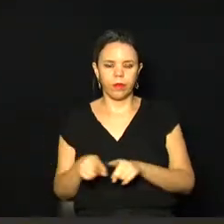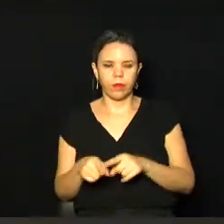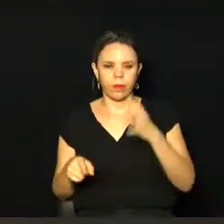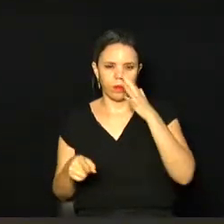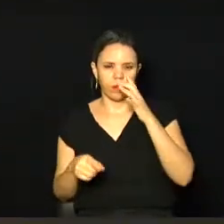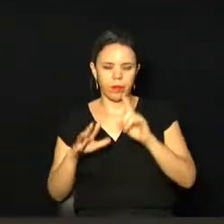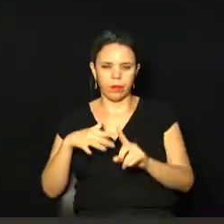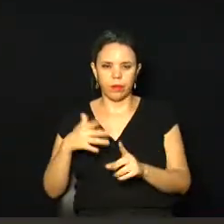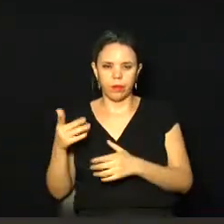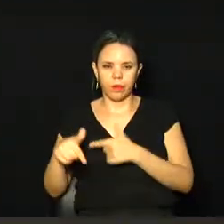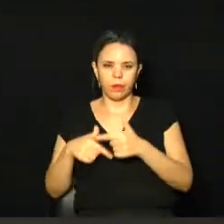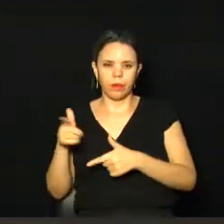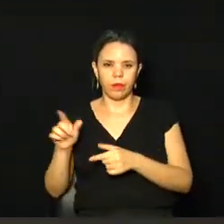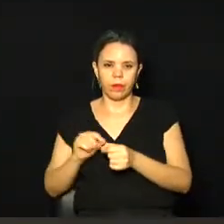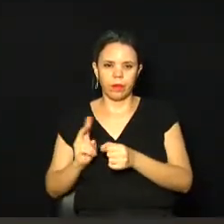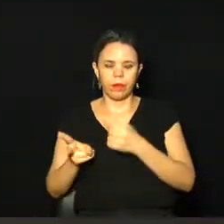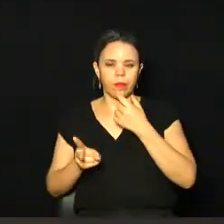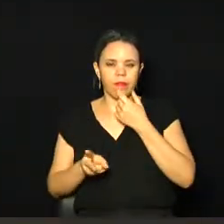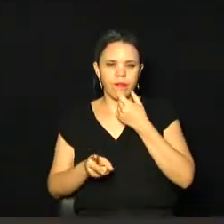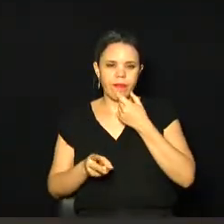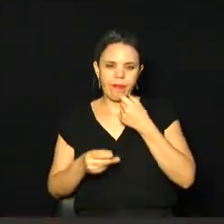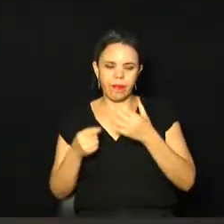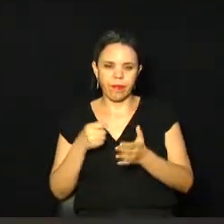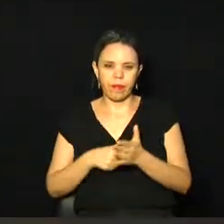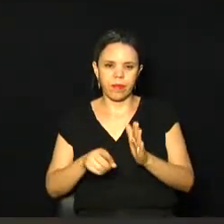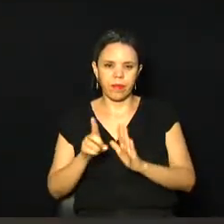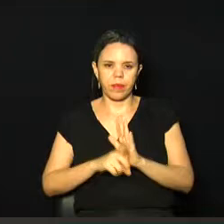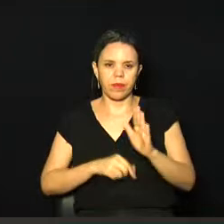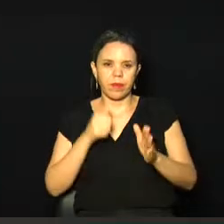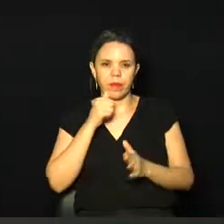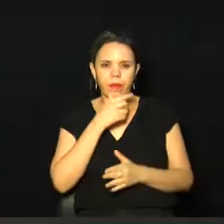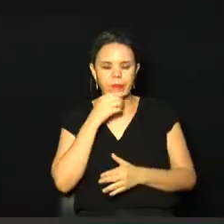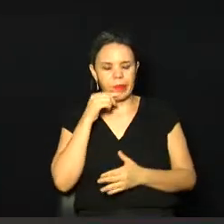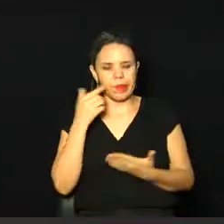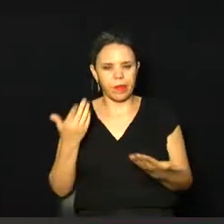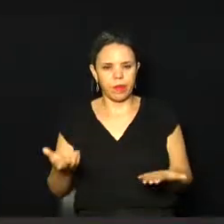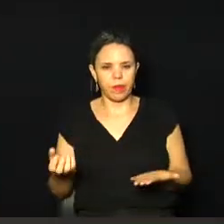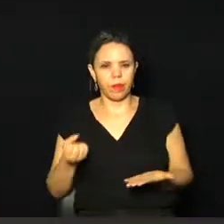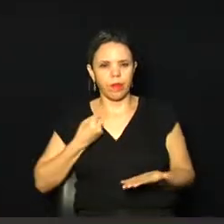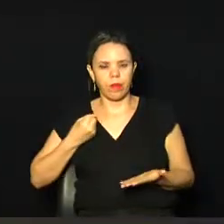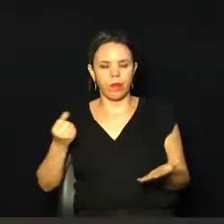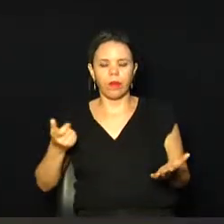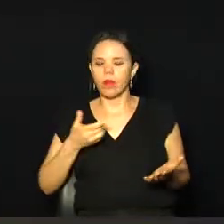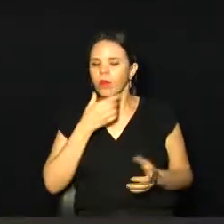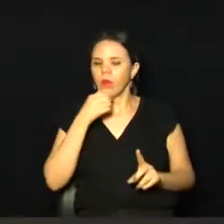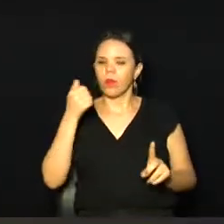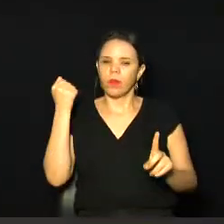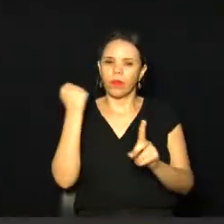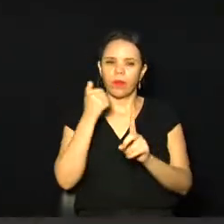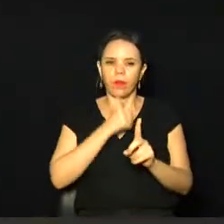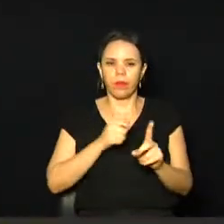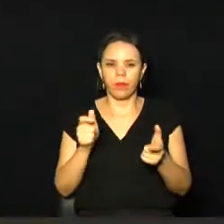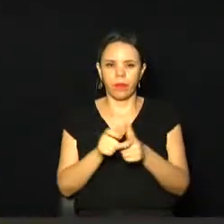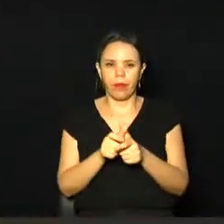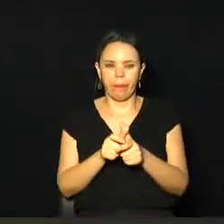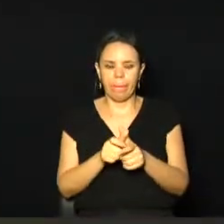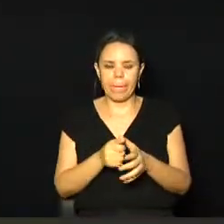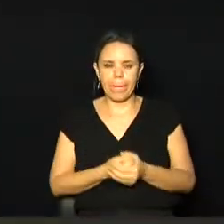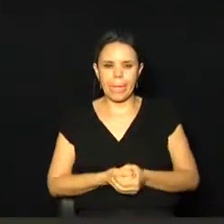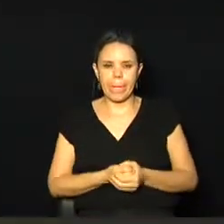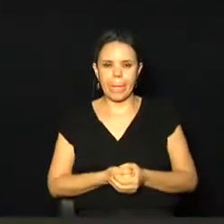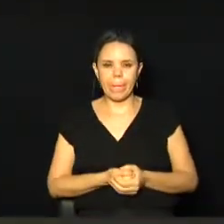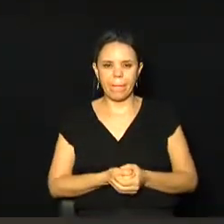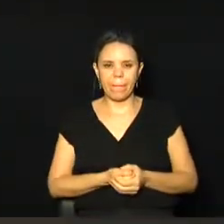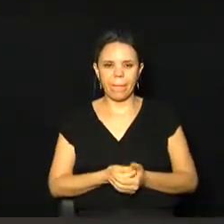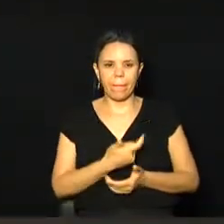admiradora, pelo trabalho incansável na luta pelo direito das mulheres, para que esse número de feminicídio se reduza e